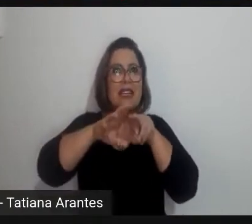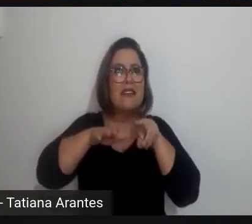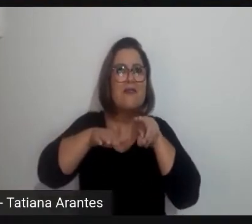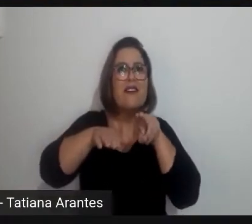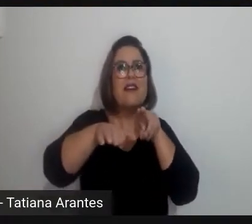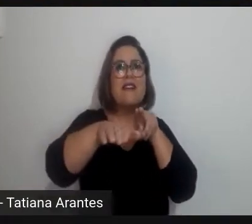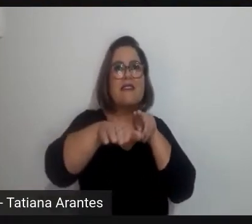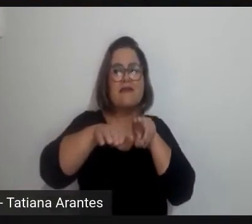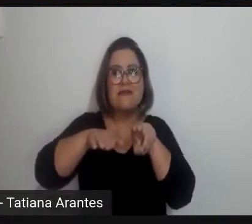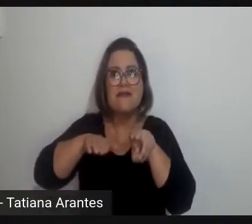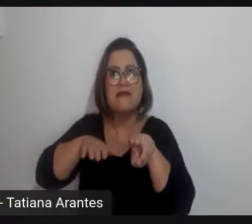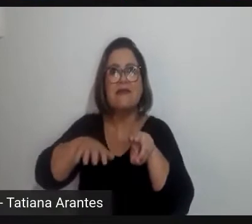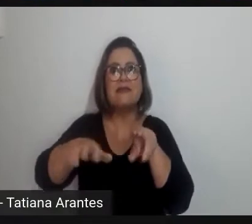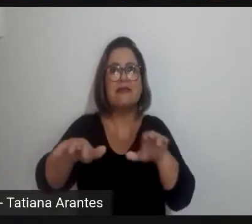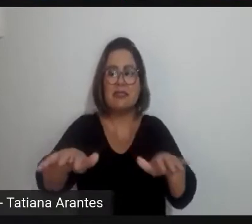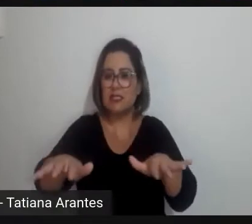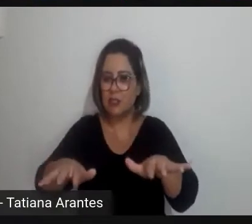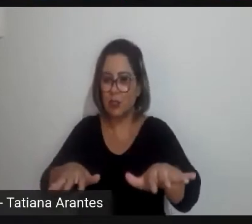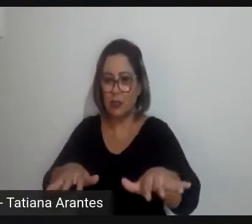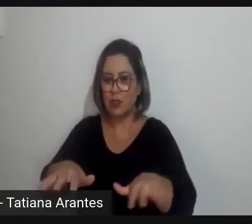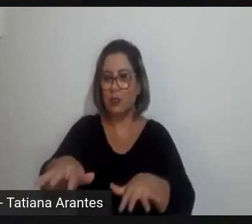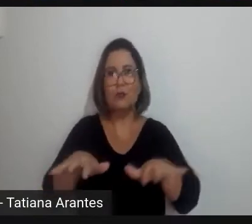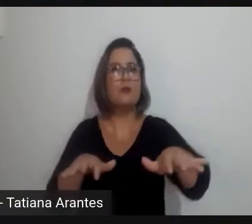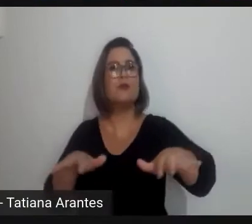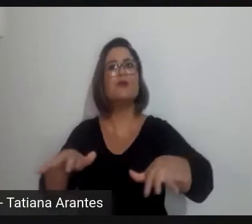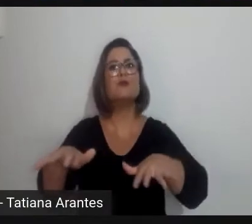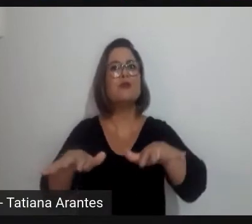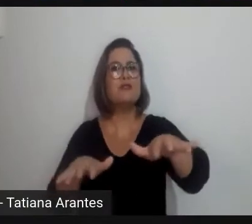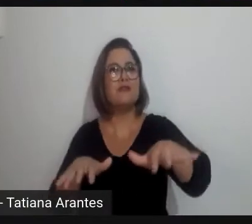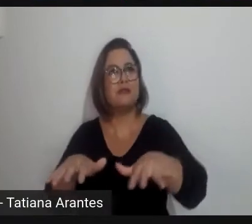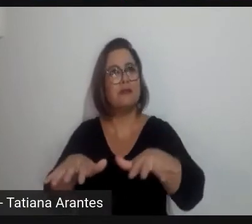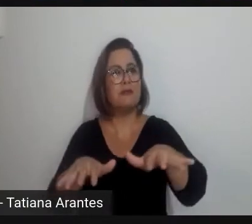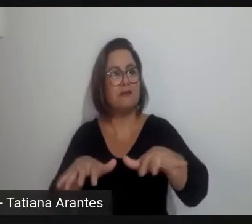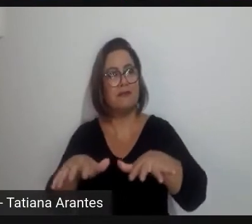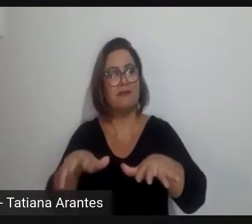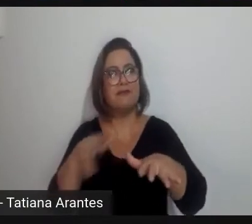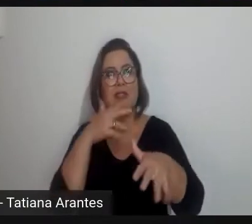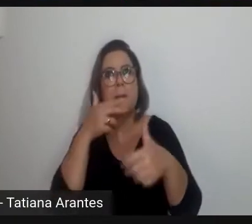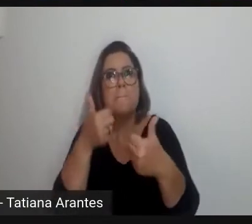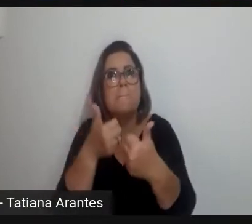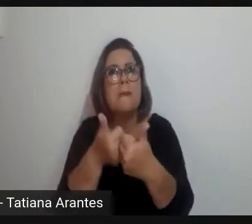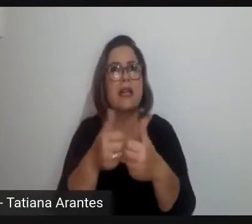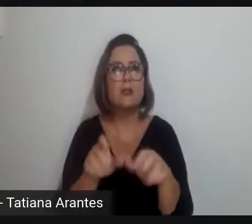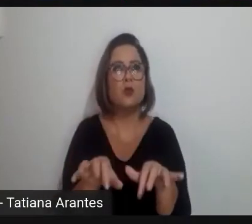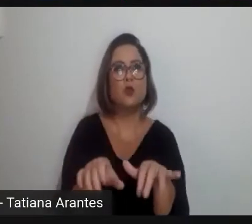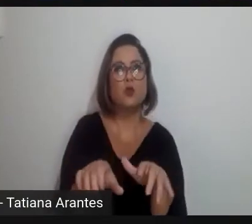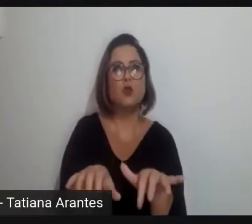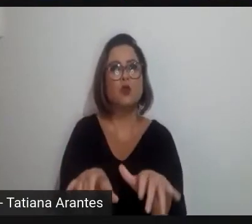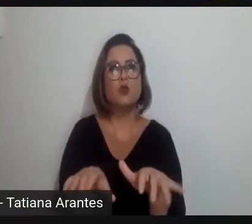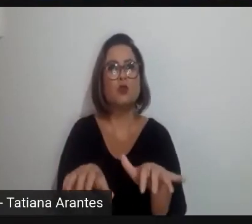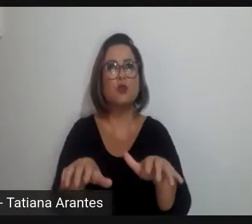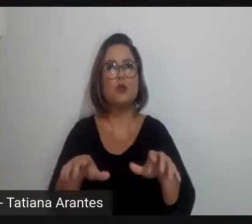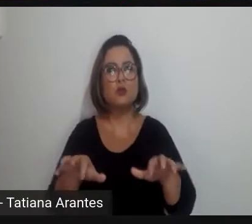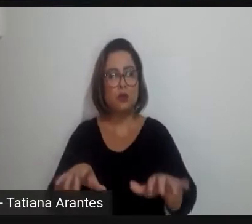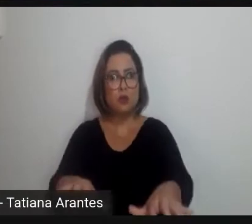impedir que eu me aproxime para eu digitar dessa forma,